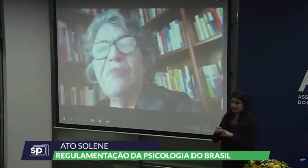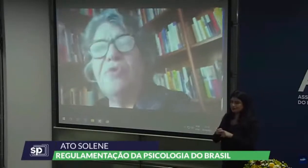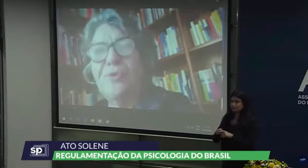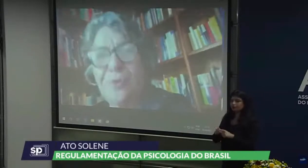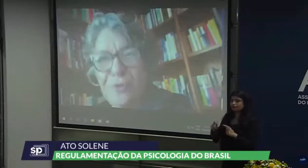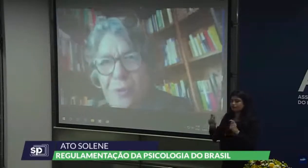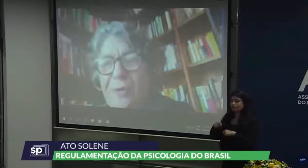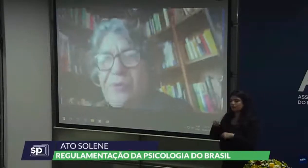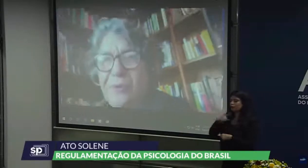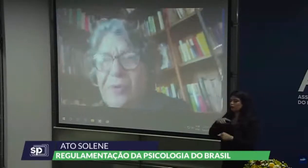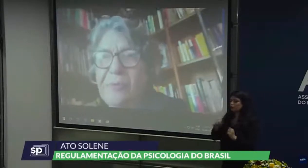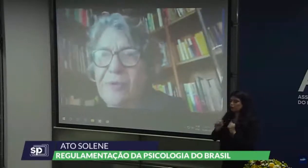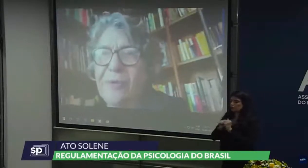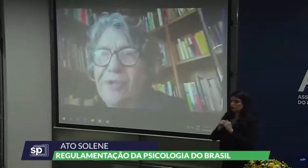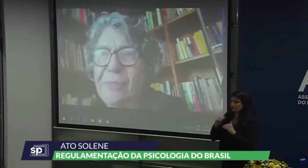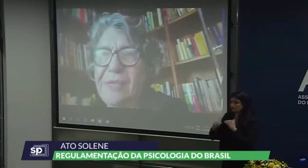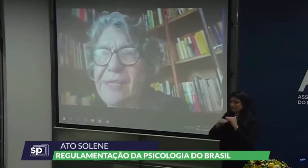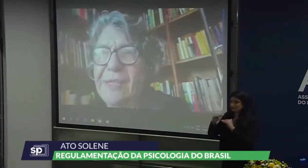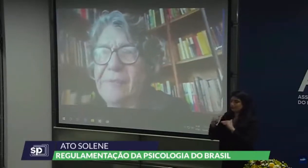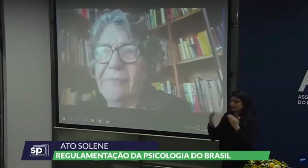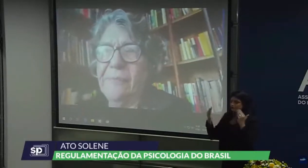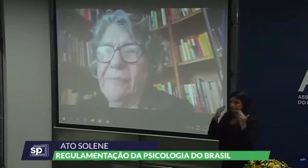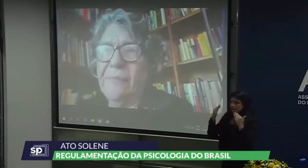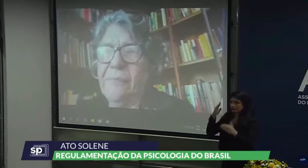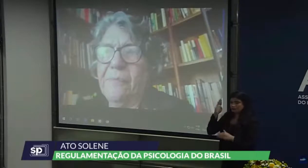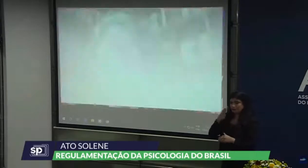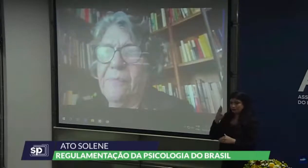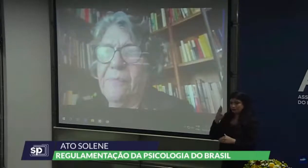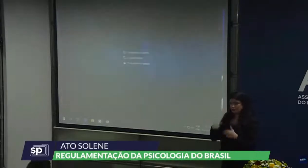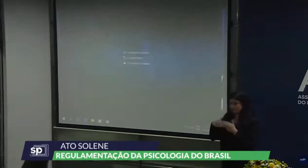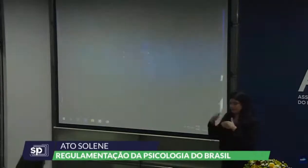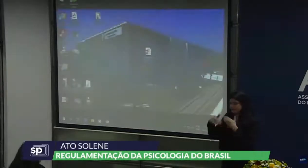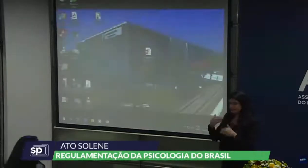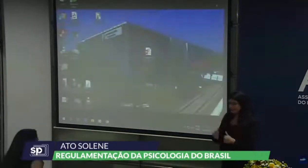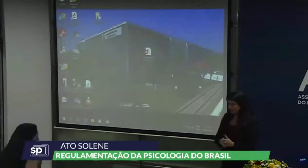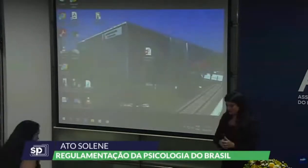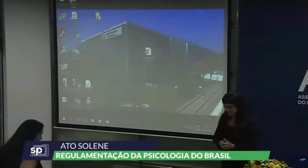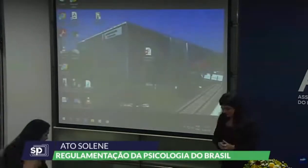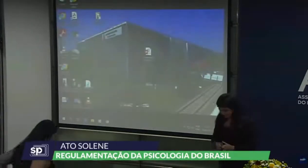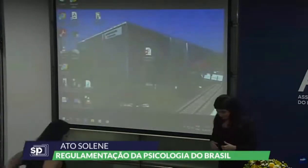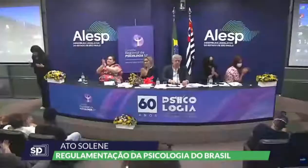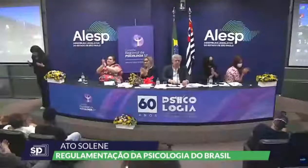que possamos juntos continuar construindo a psicologia brasileira.